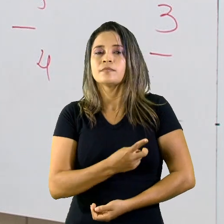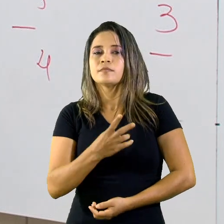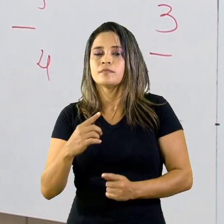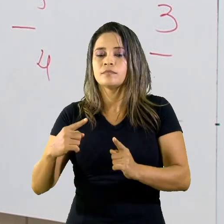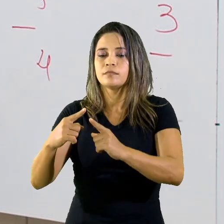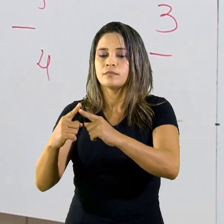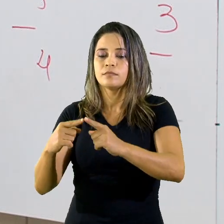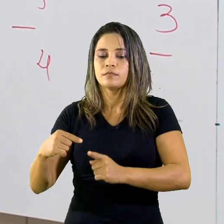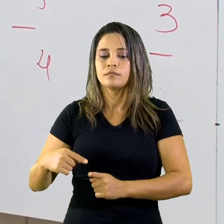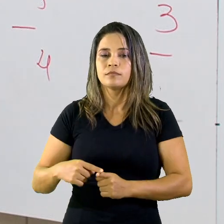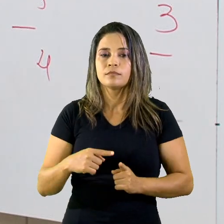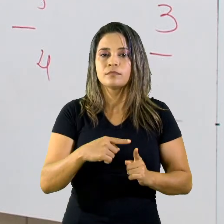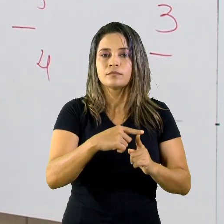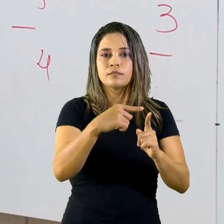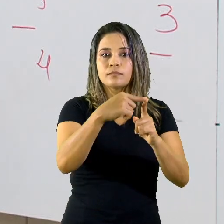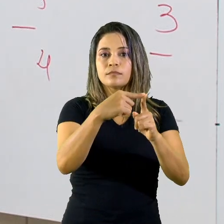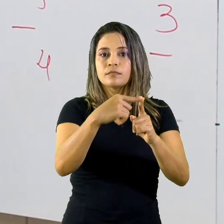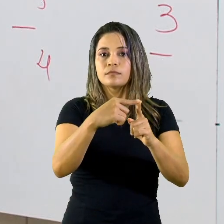vértices?